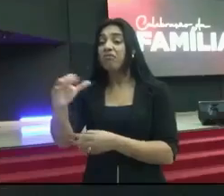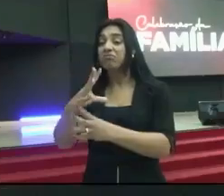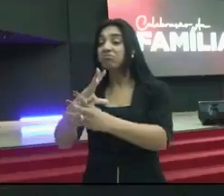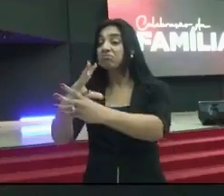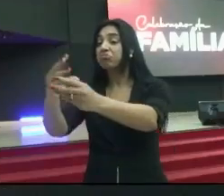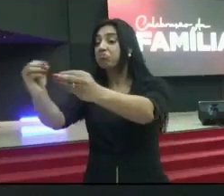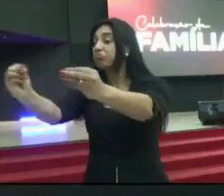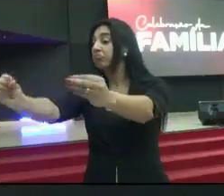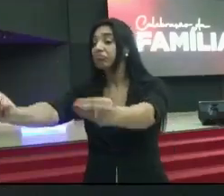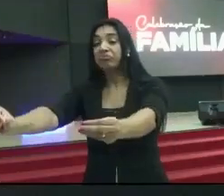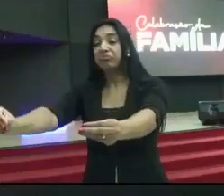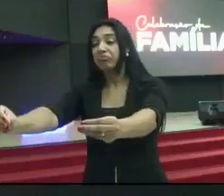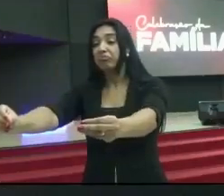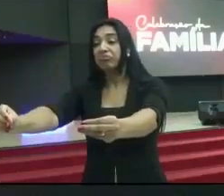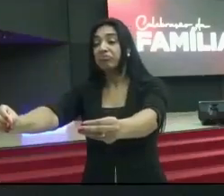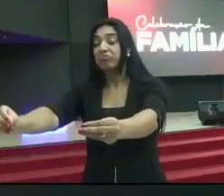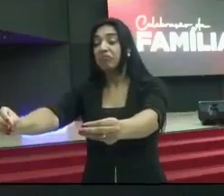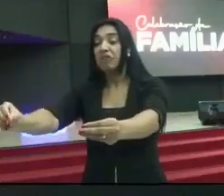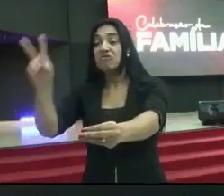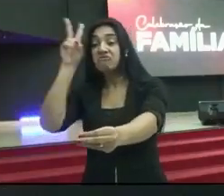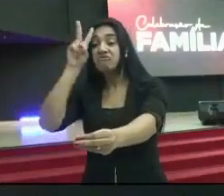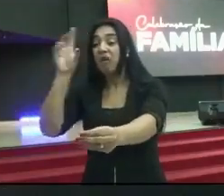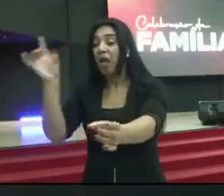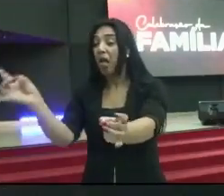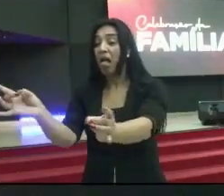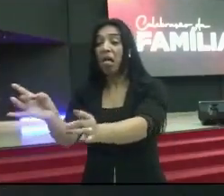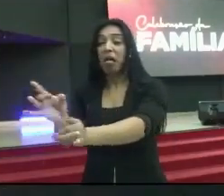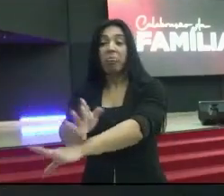Sumiu da história.